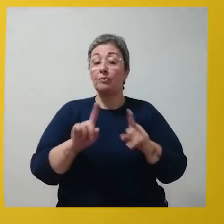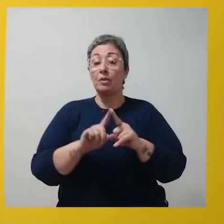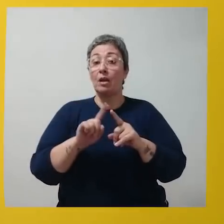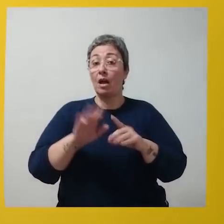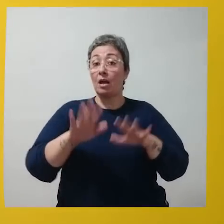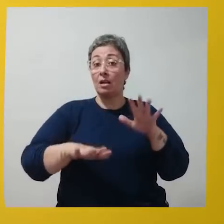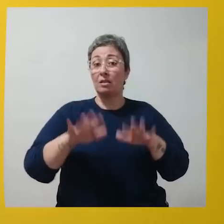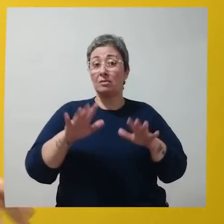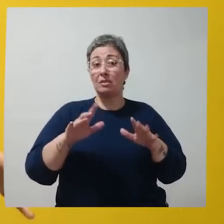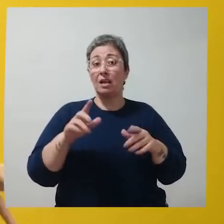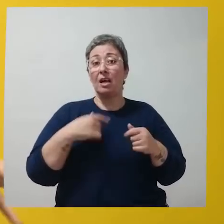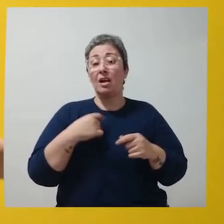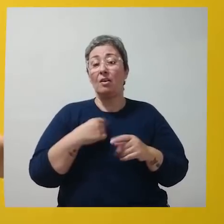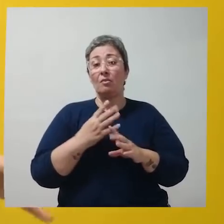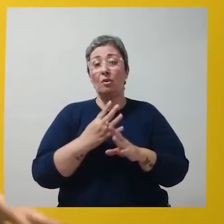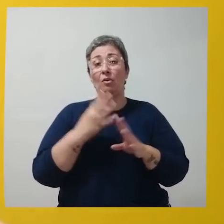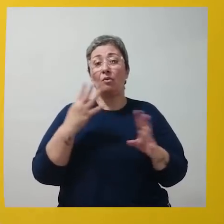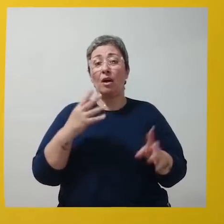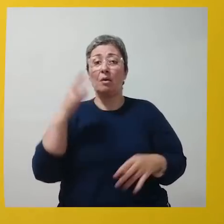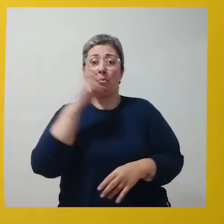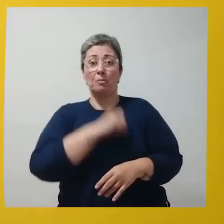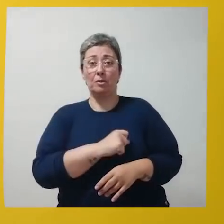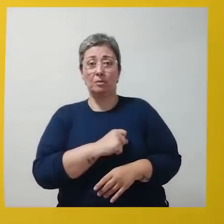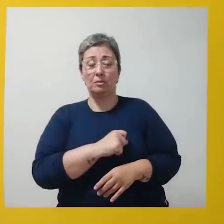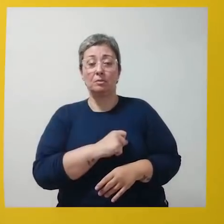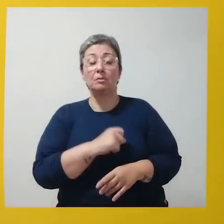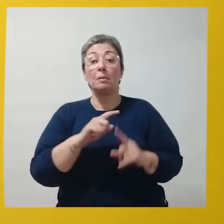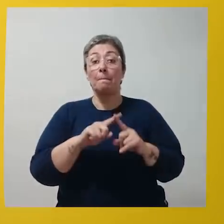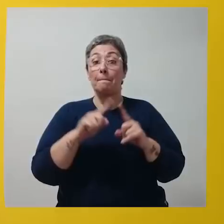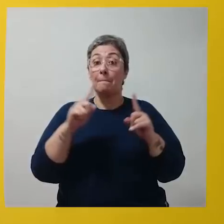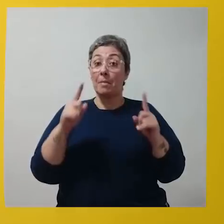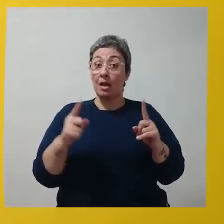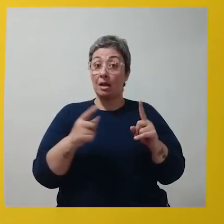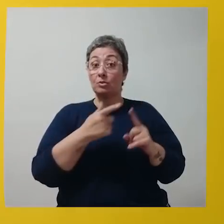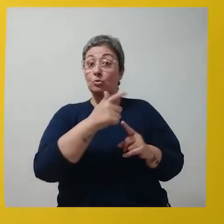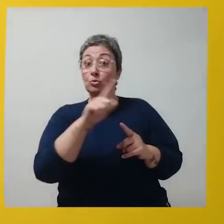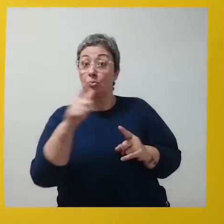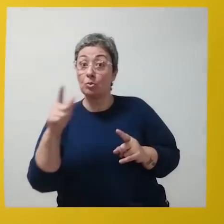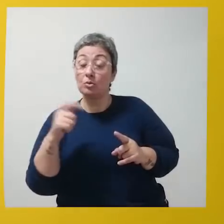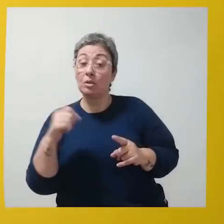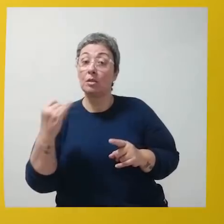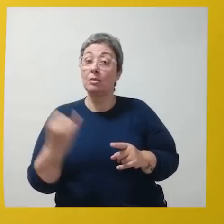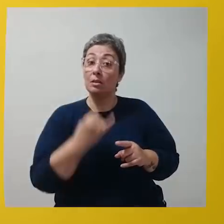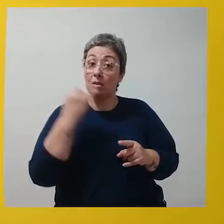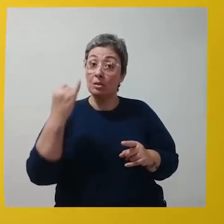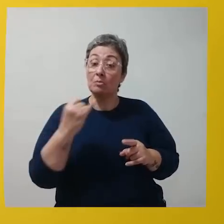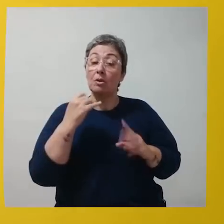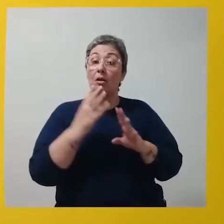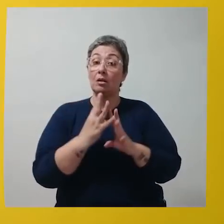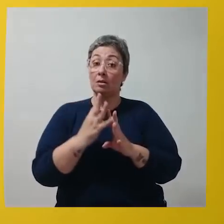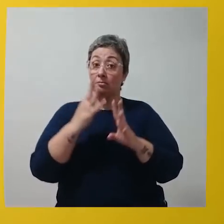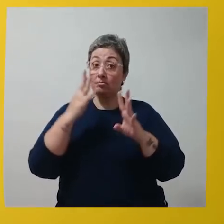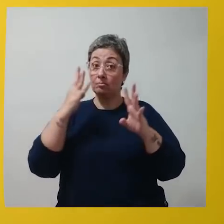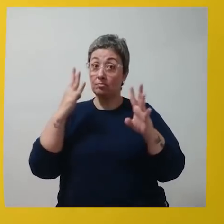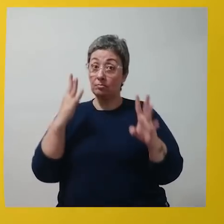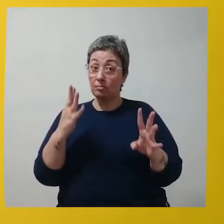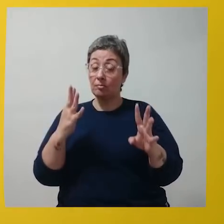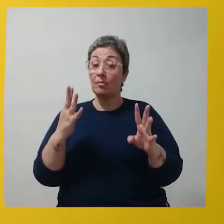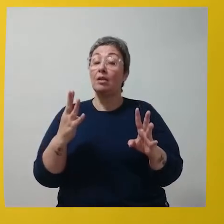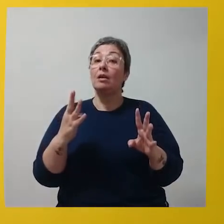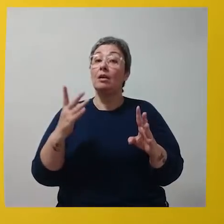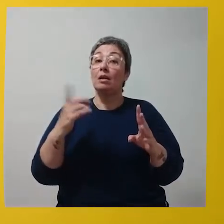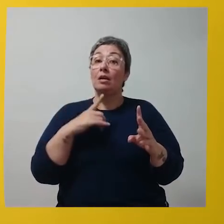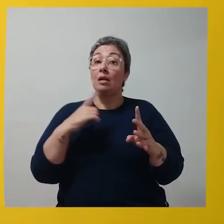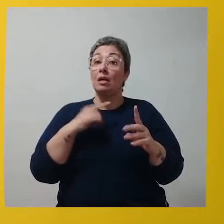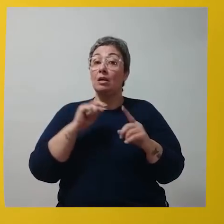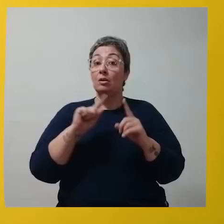muitas vezes a gente fala, eu vou ficar nessa fila aqui que é mais rápido, mas outras vezes é importante estar numa fila que não seja